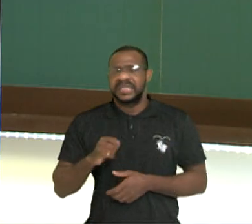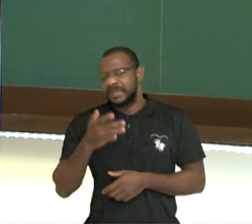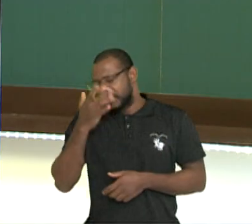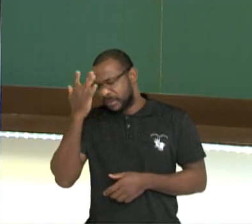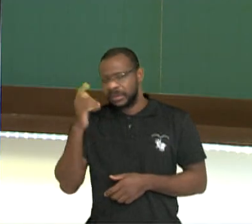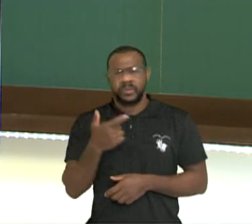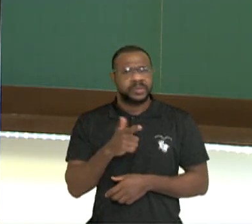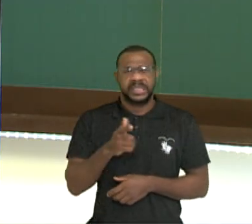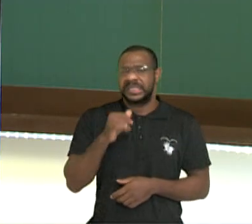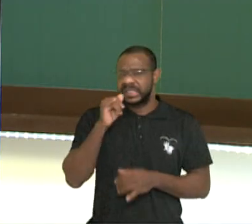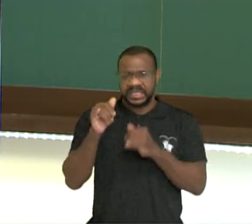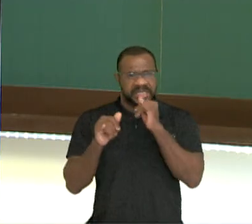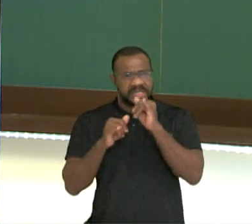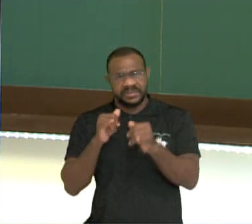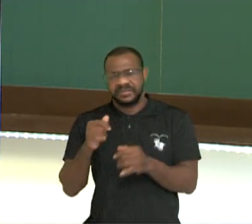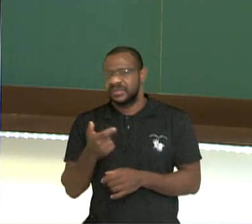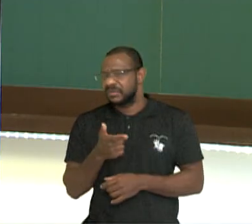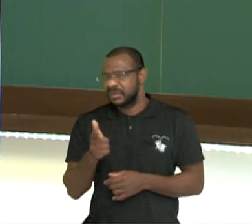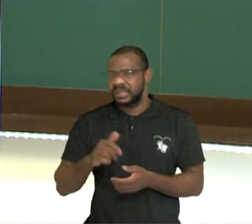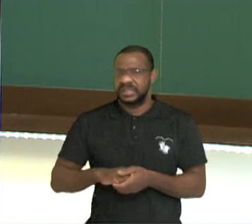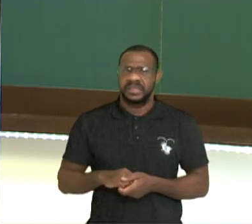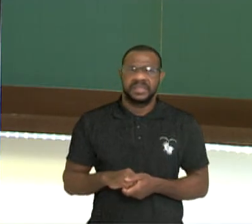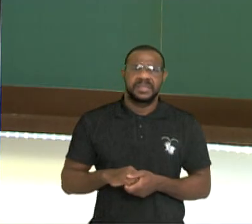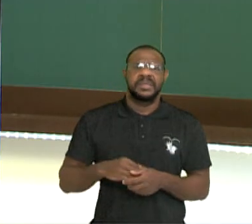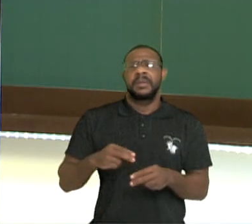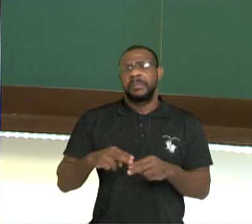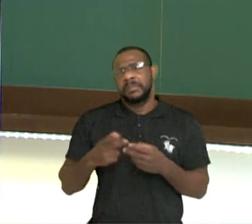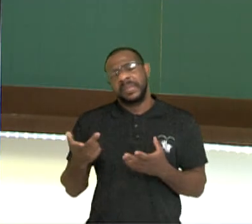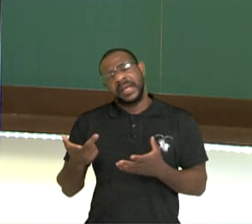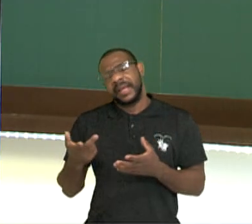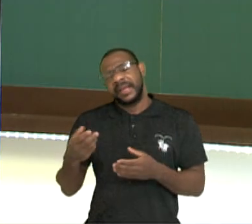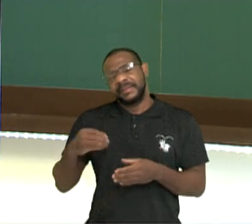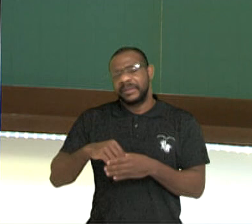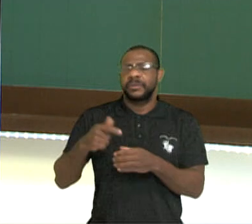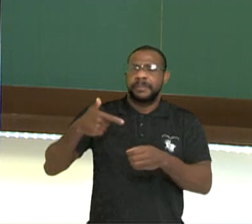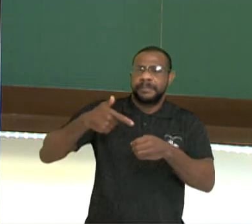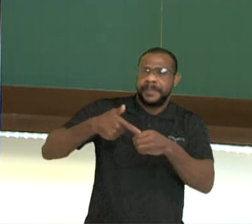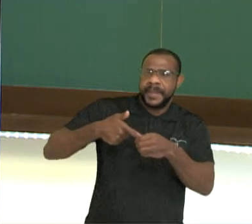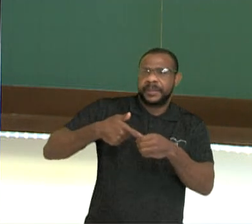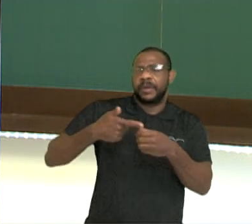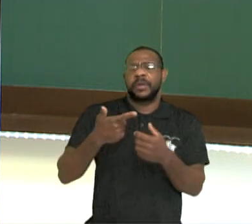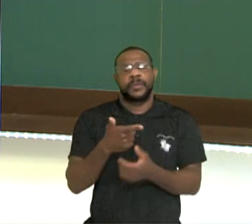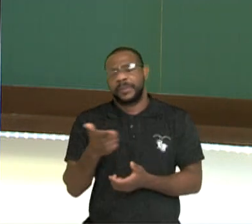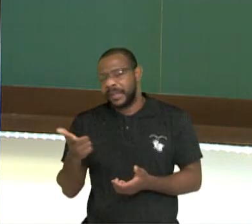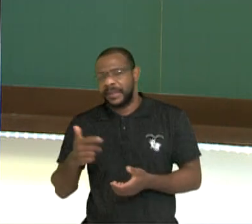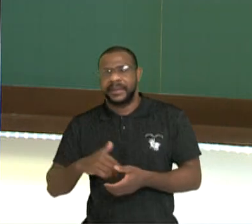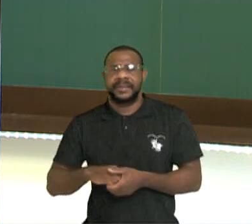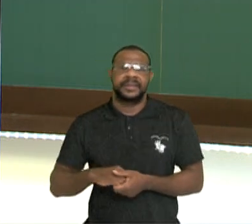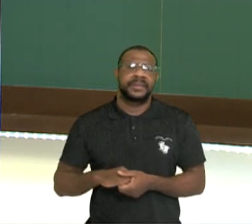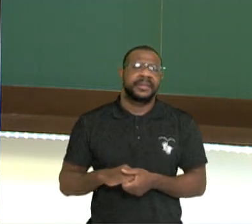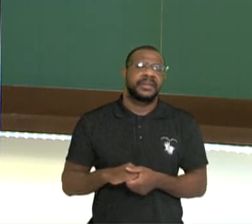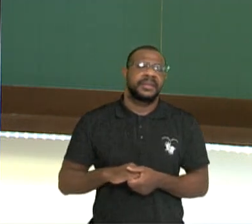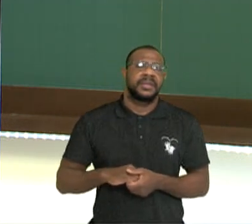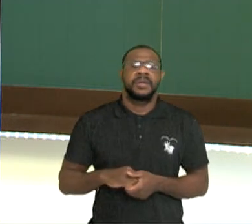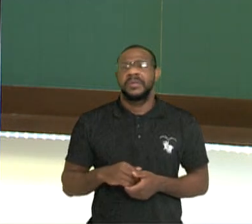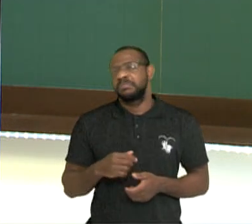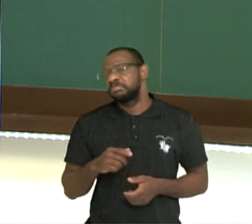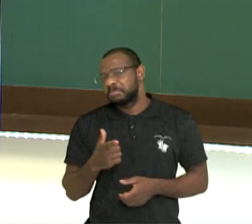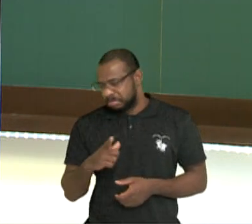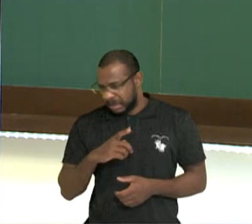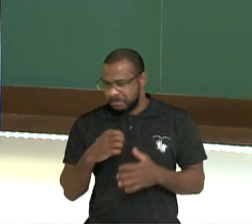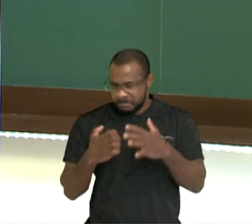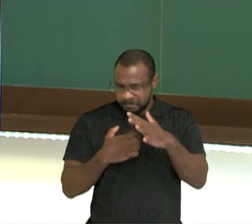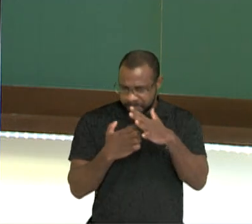energia por meio do refino do petróleo, se de repente na sua localidade ou próximo existe alguma refinaria, ou ainda até os